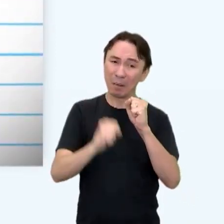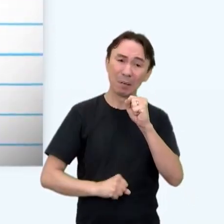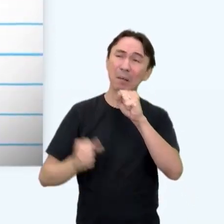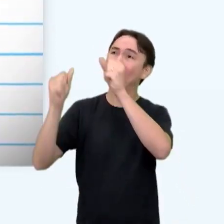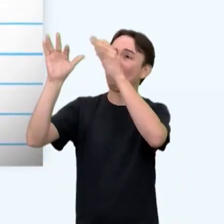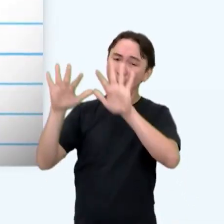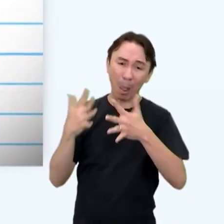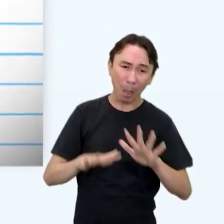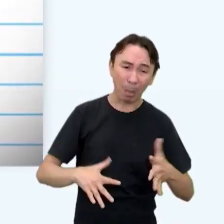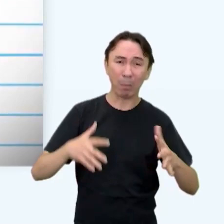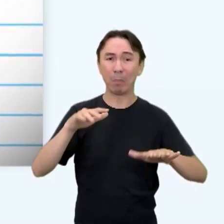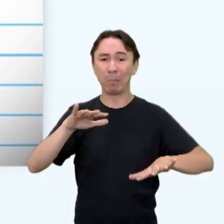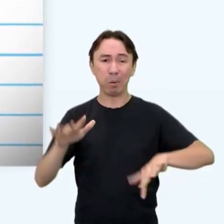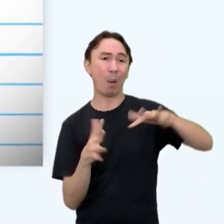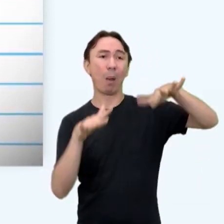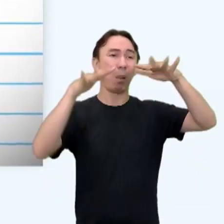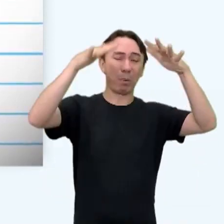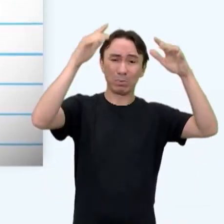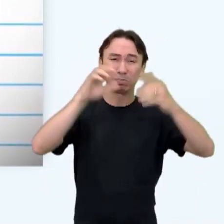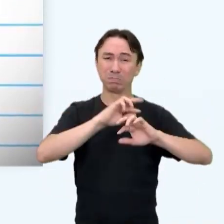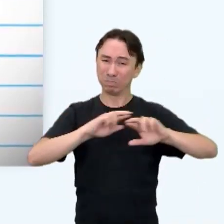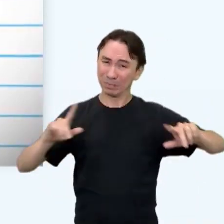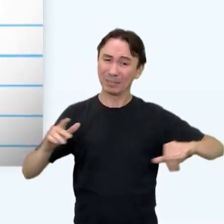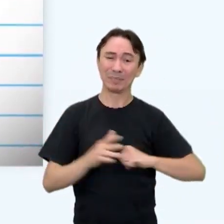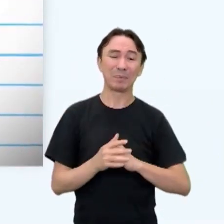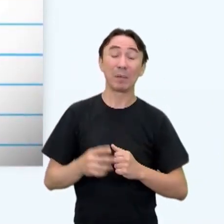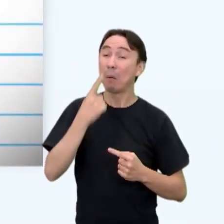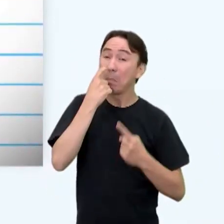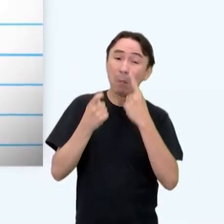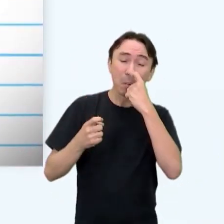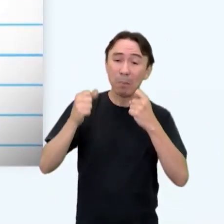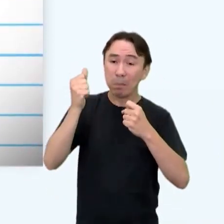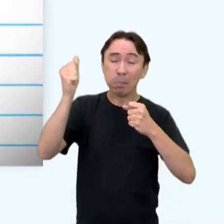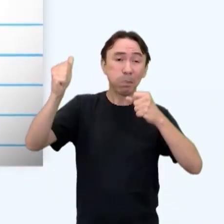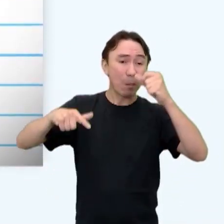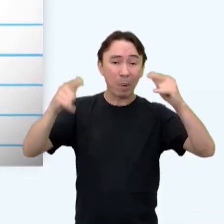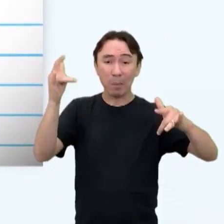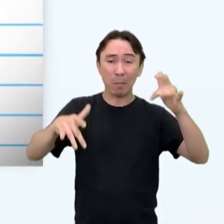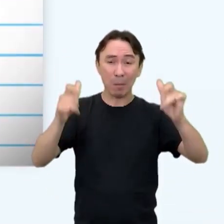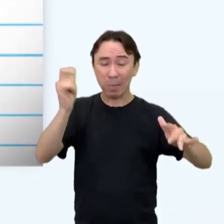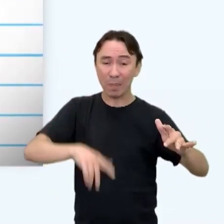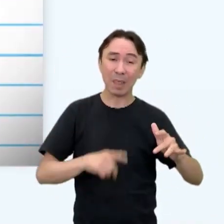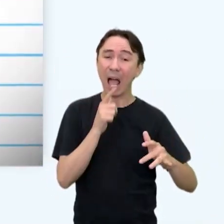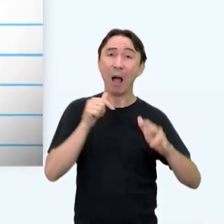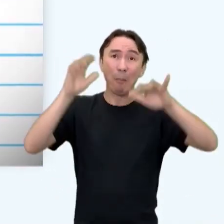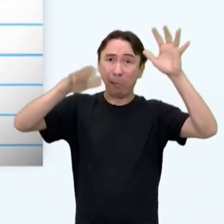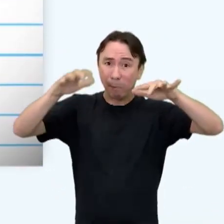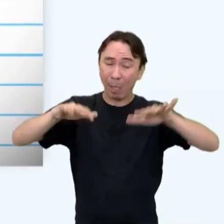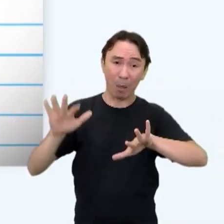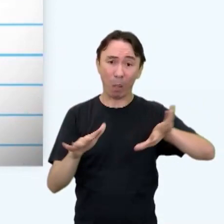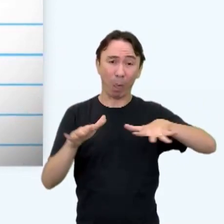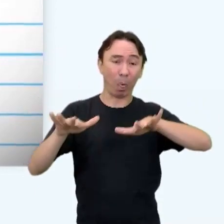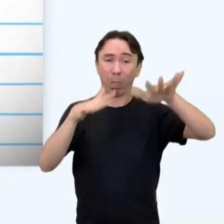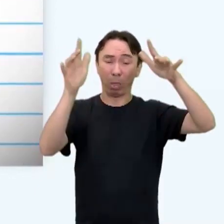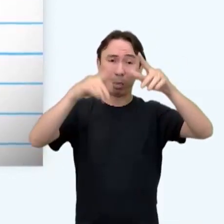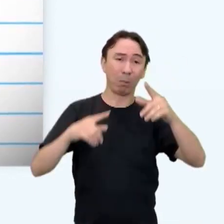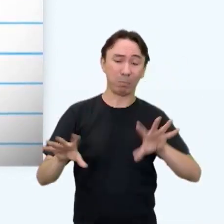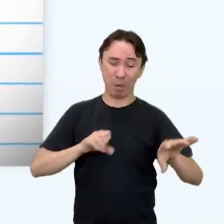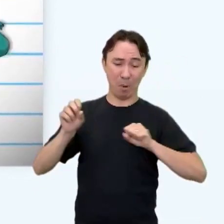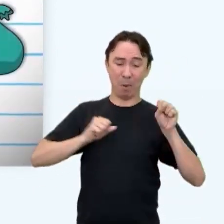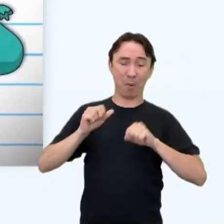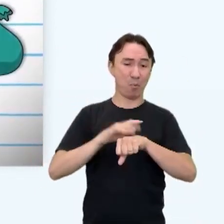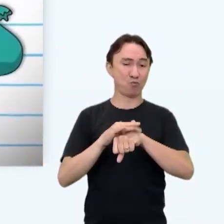gestão deficiente dos resíduos sólidos aumenta o risco de inundações e das doenças causadas pela contaminação da água. Em